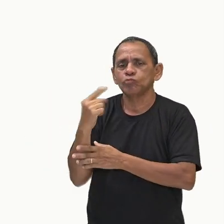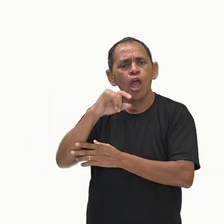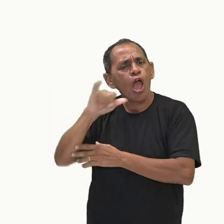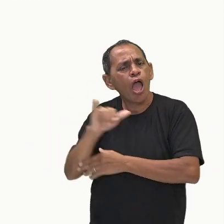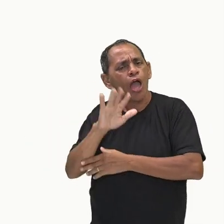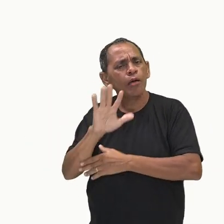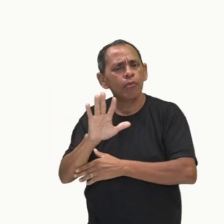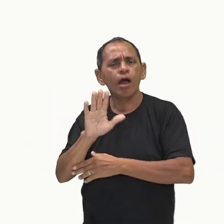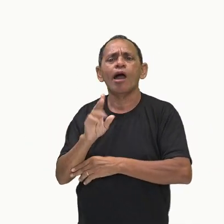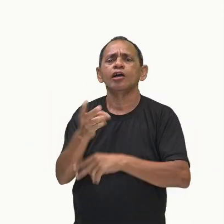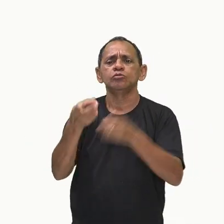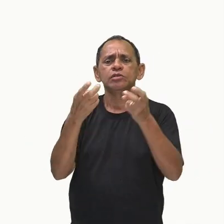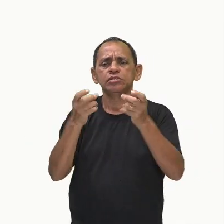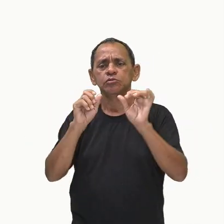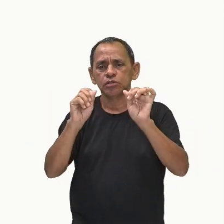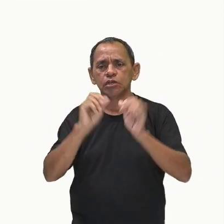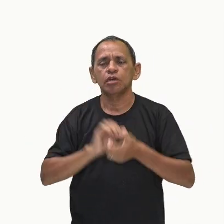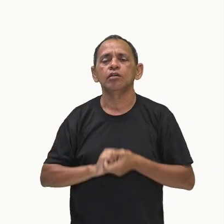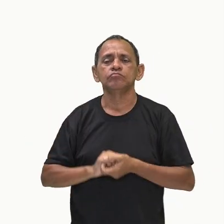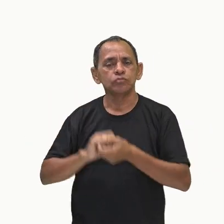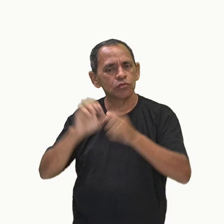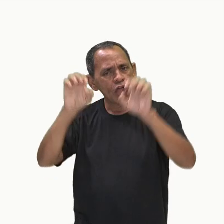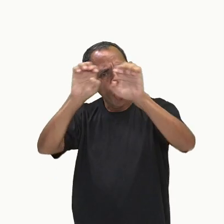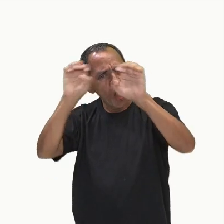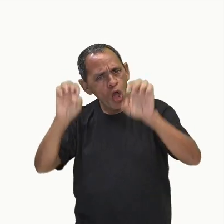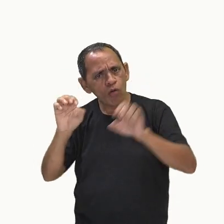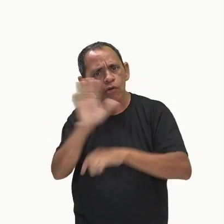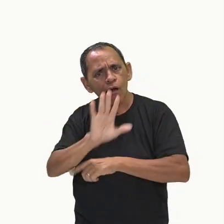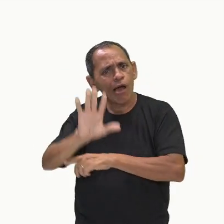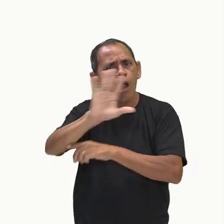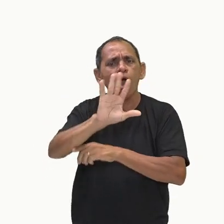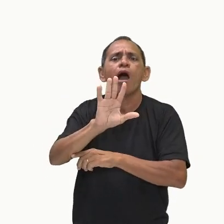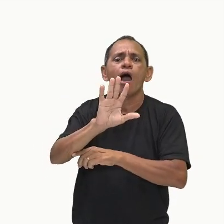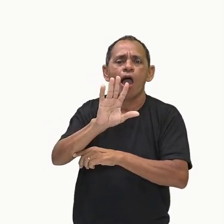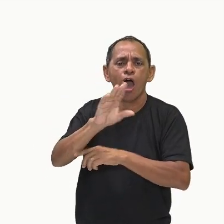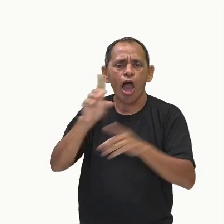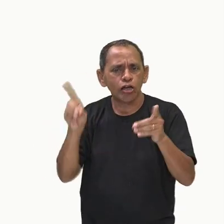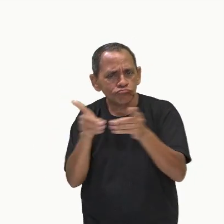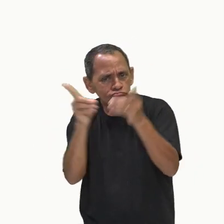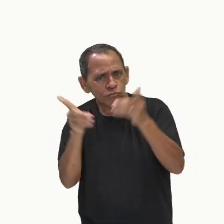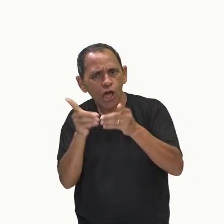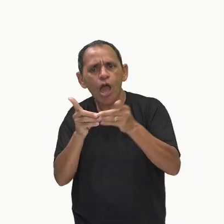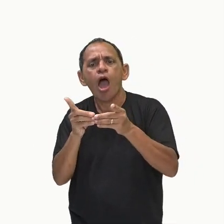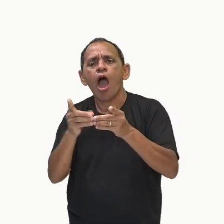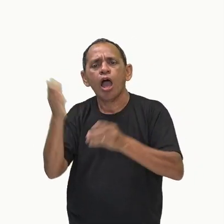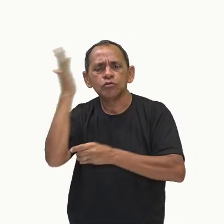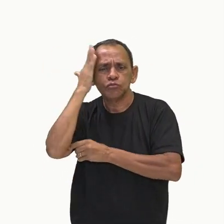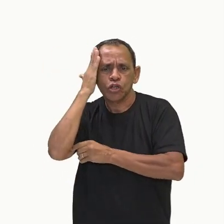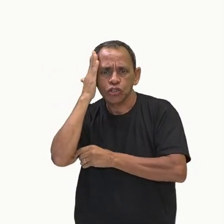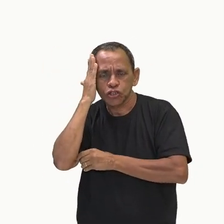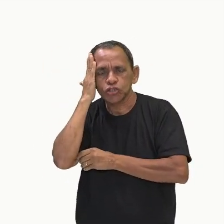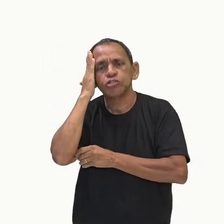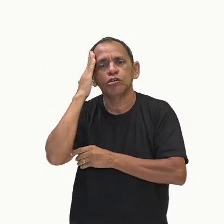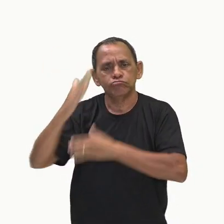esquema didático importantíssimo para a gente entender um pouquinho esse processo de replicação. A replicação